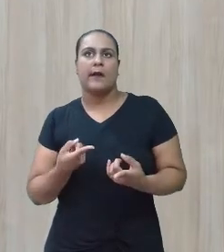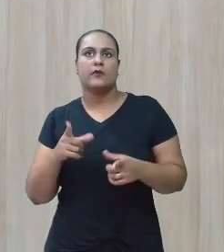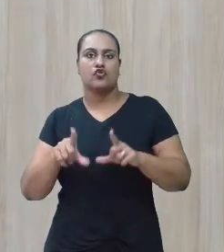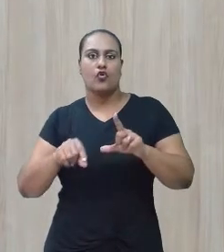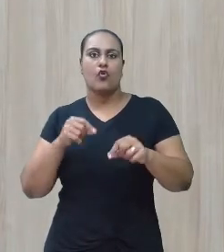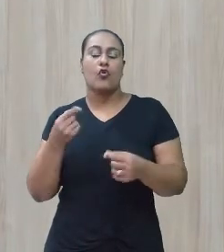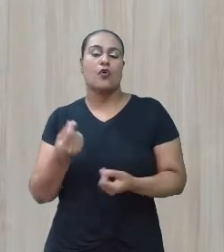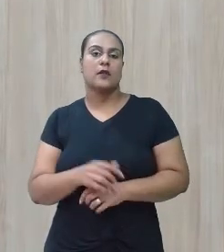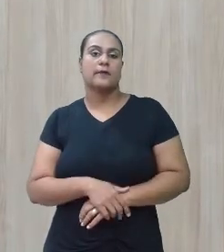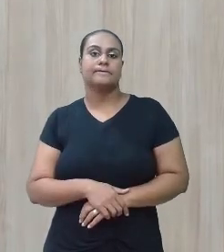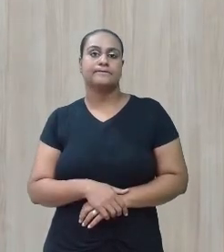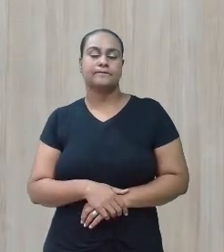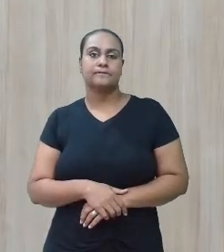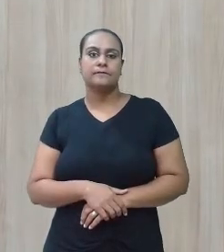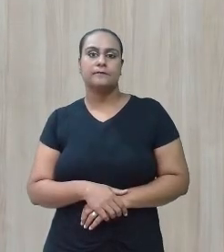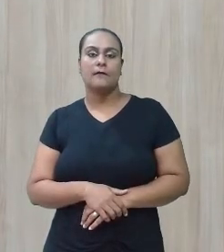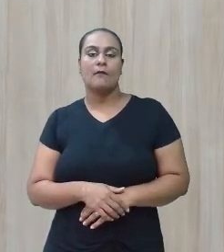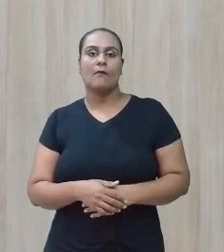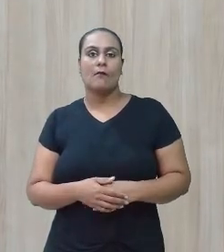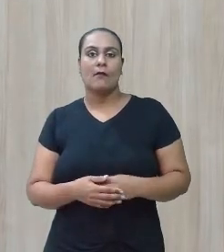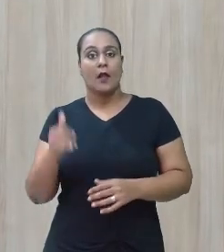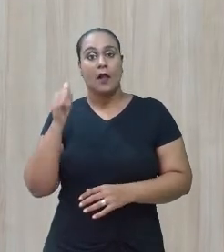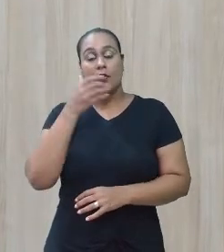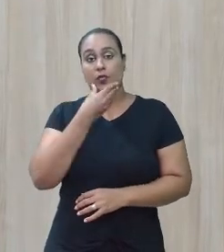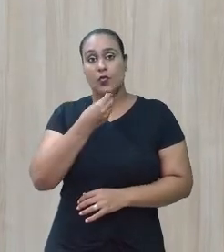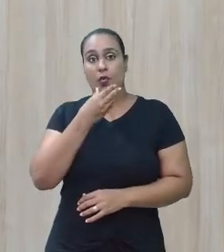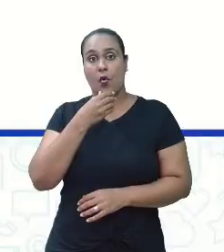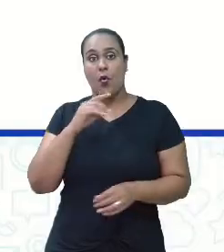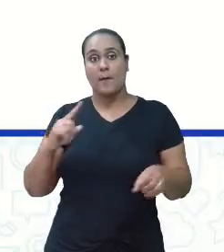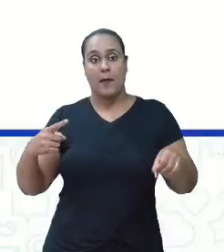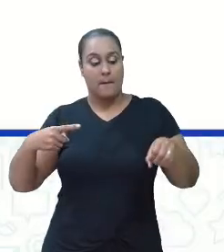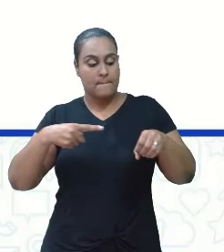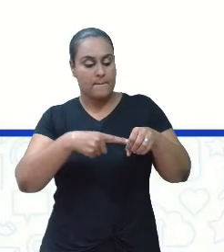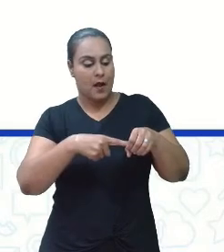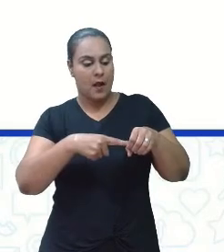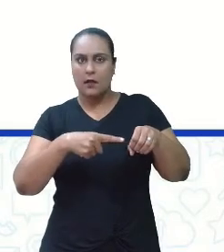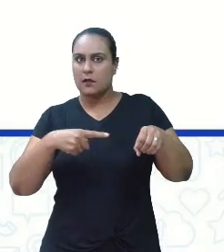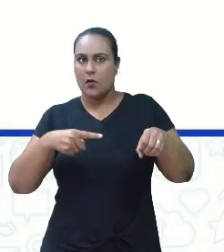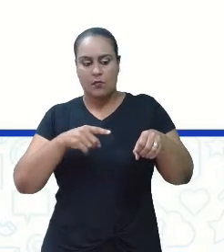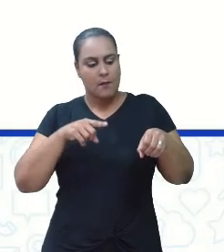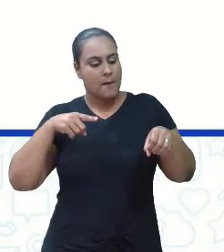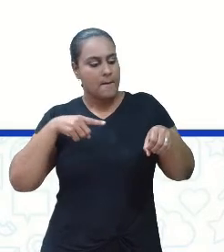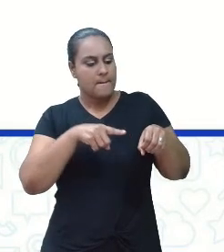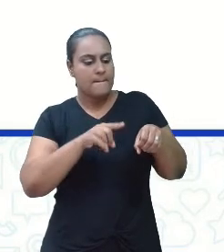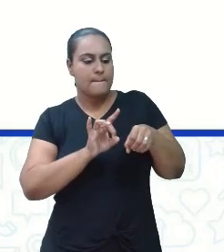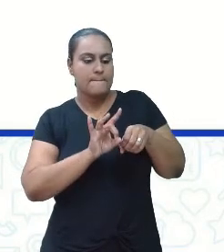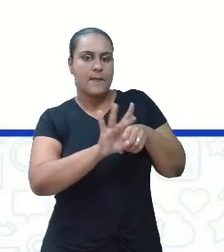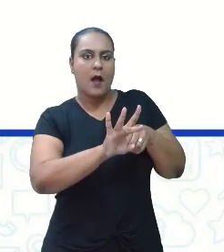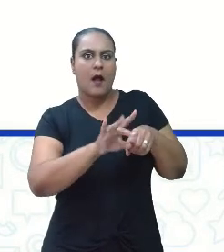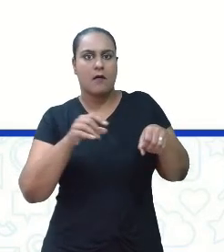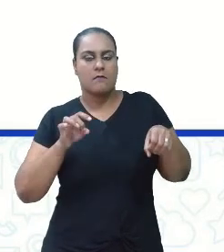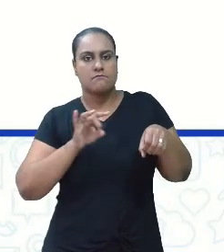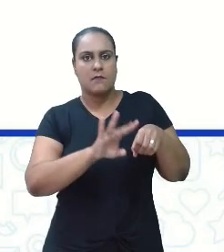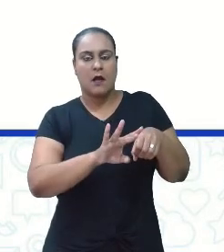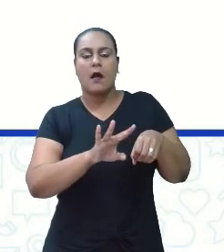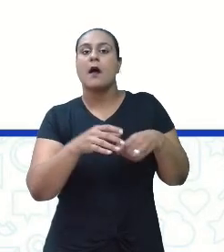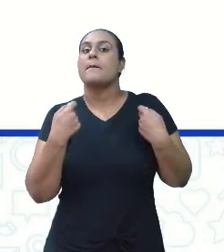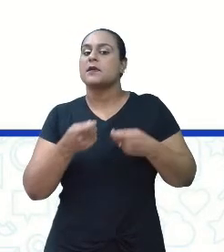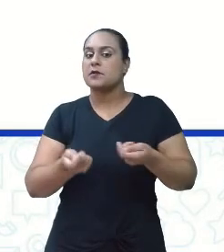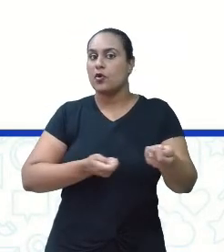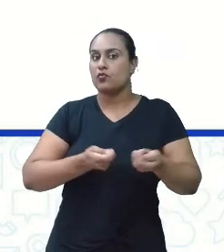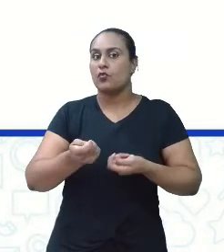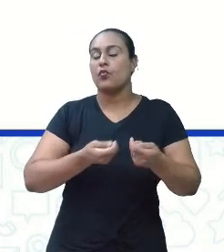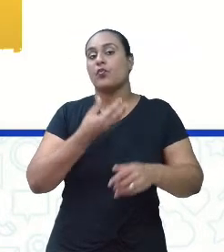retirada do pênis da vagina antes da ejaculação, mas aí ele tem que ter, esse método necessita de um autocontrole do